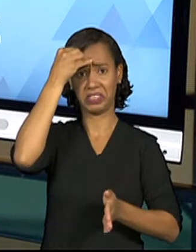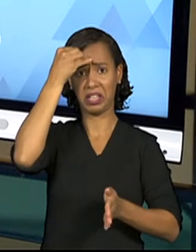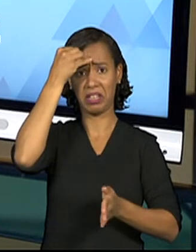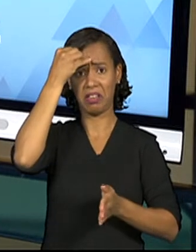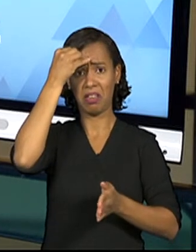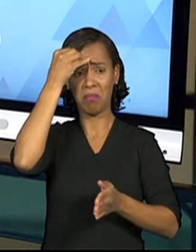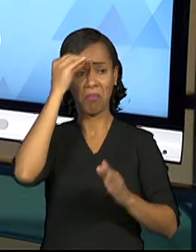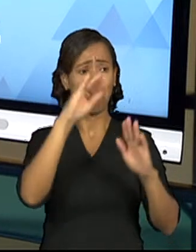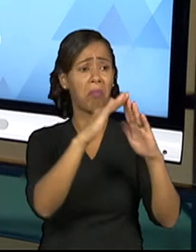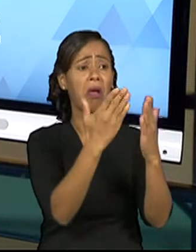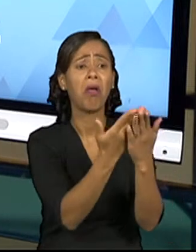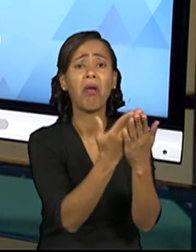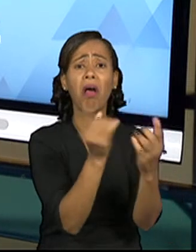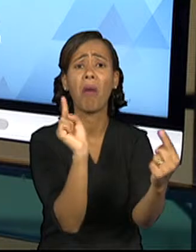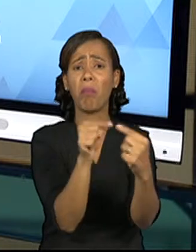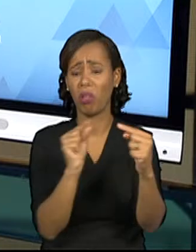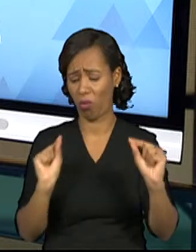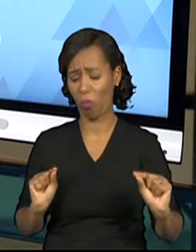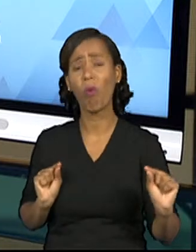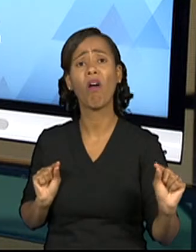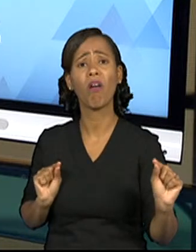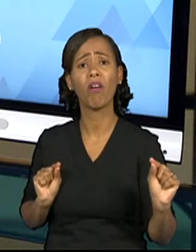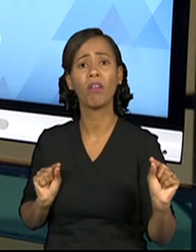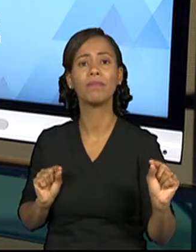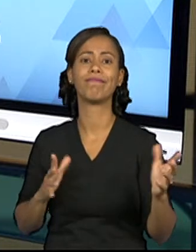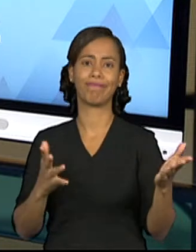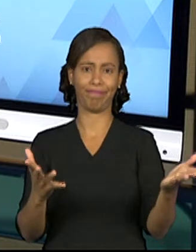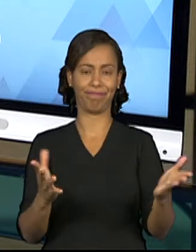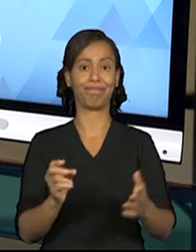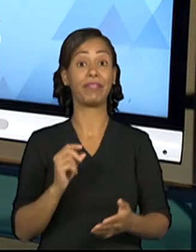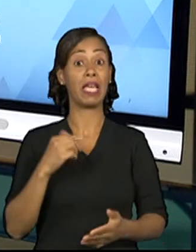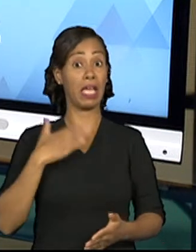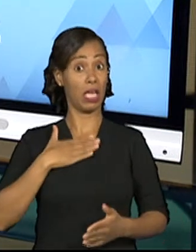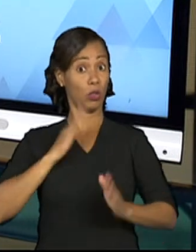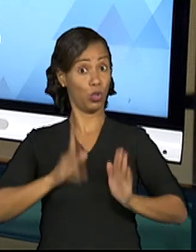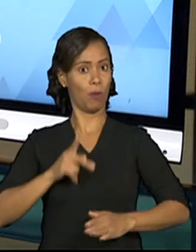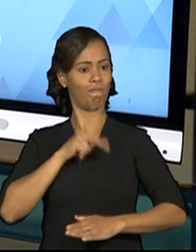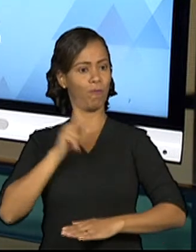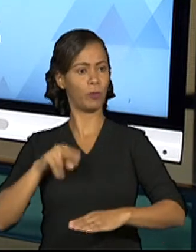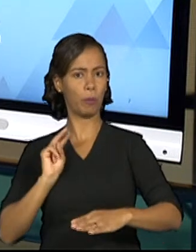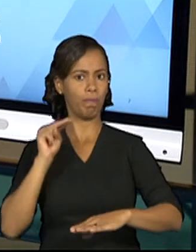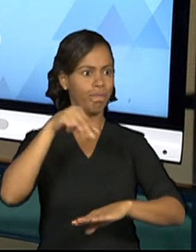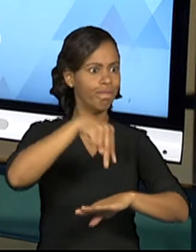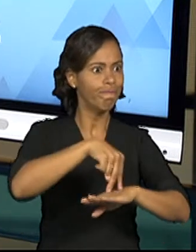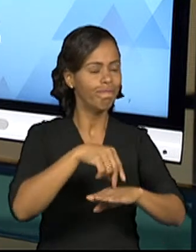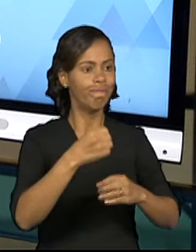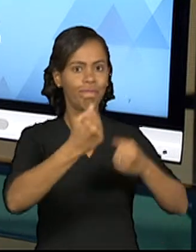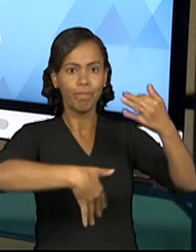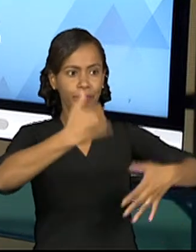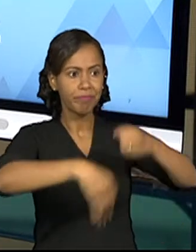prática pedagógica? Quando o professor está dentro da sala de aula, quando ele está dando aula, ele tem várias outras coisas